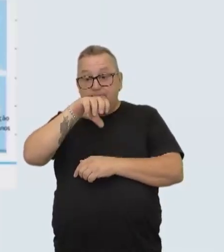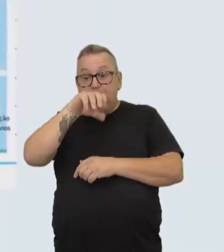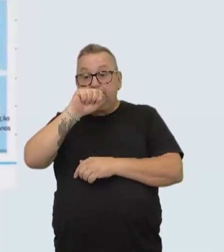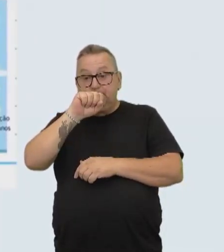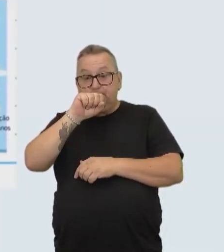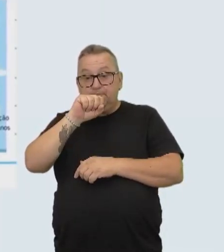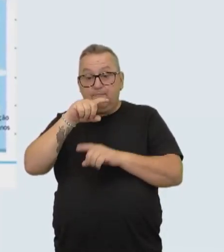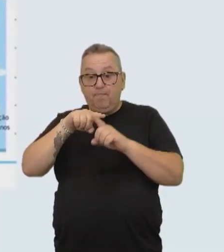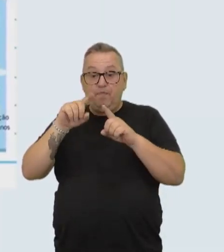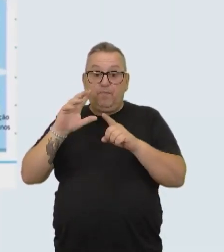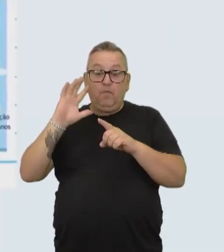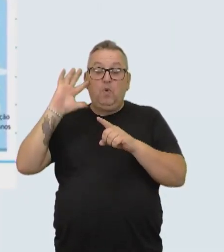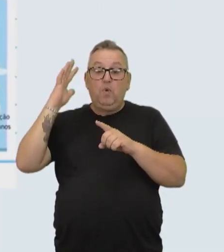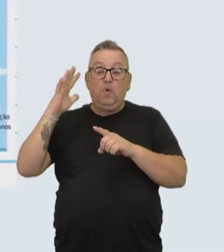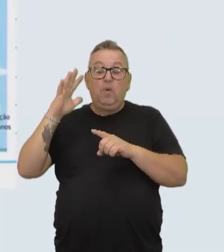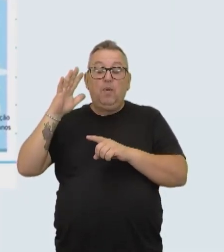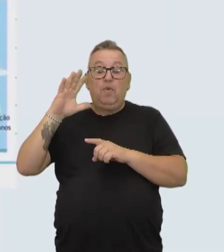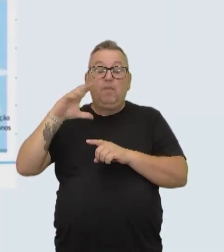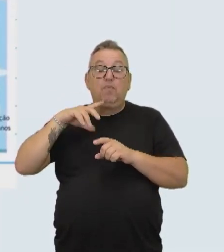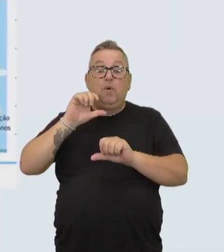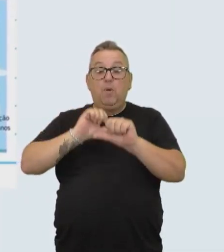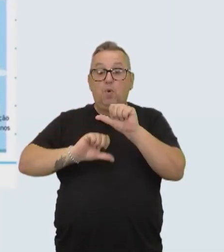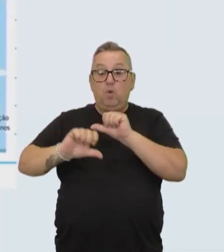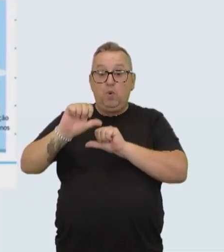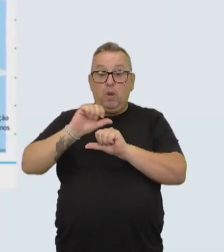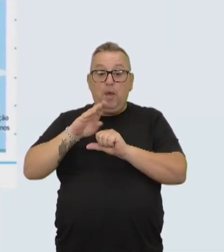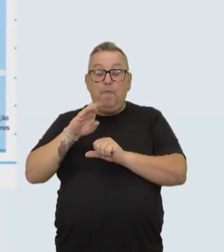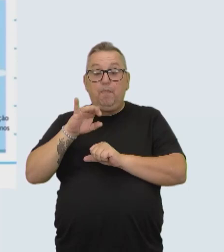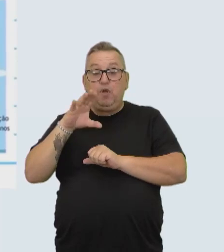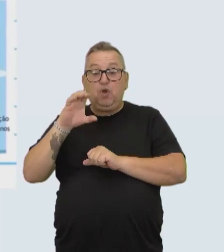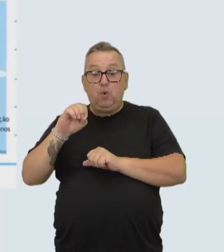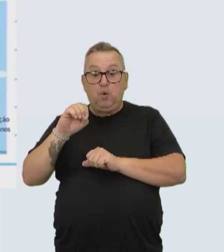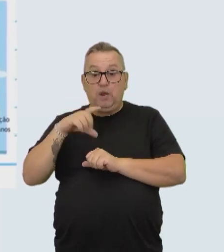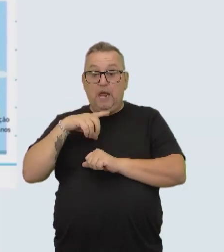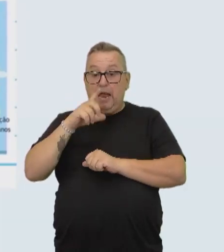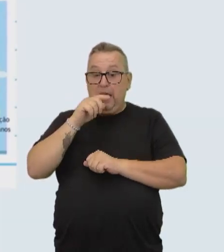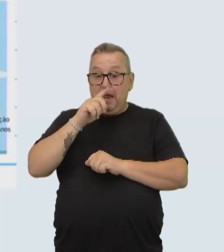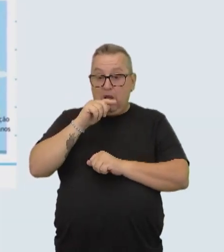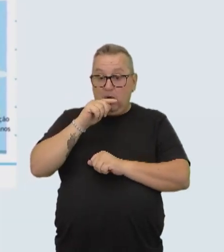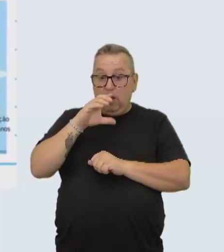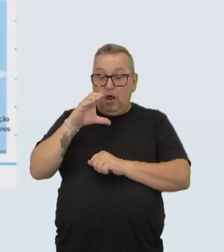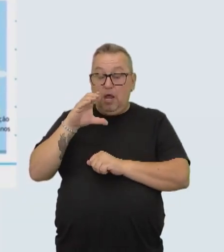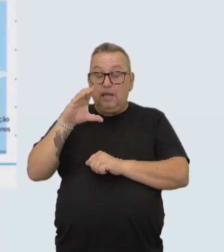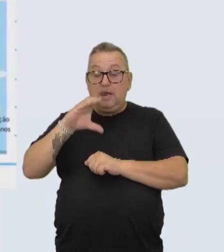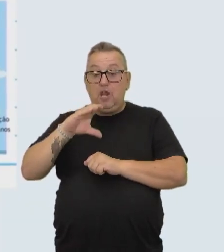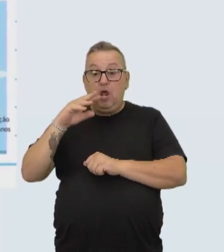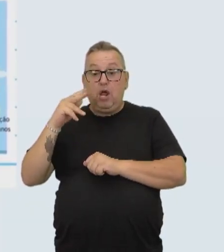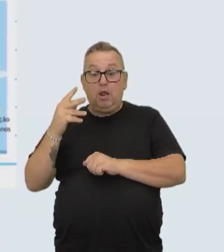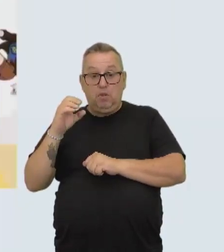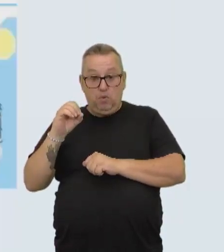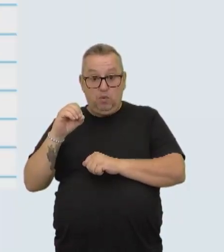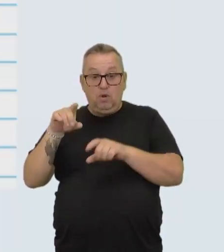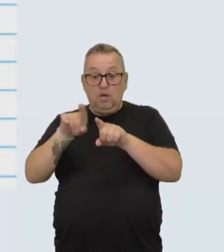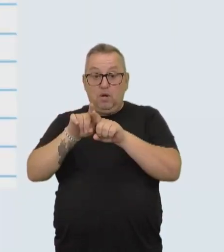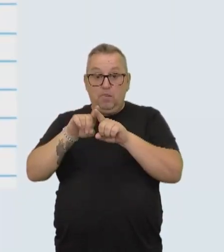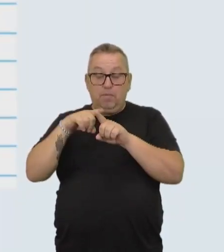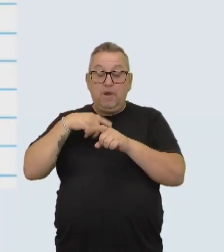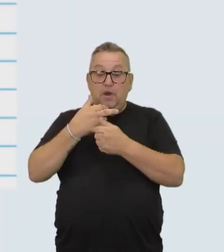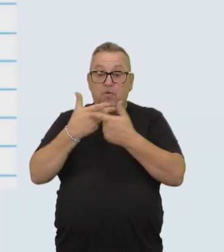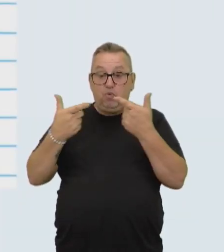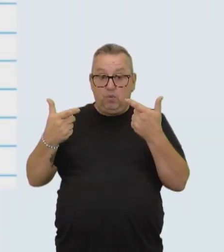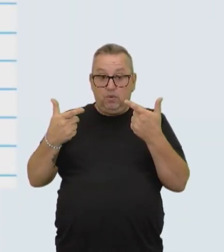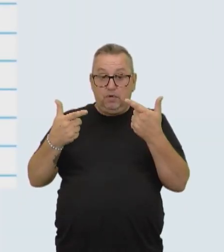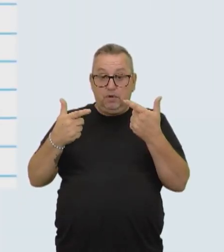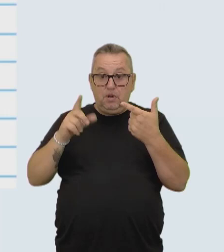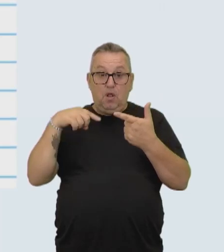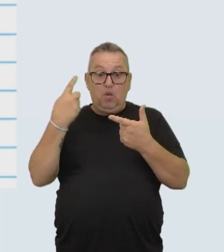nele que ocorrem os principais ciclos biogeoquímicos, como o da água, o do carbono e o dos nutrientes. Pela sua